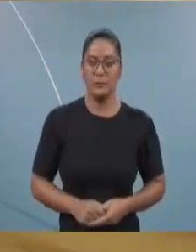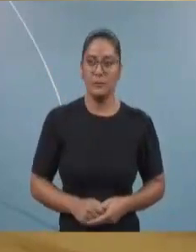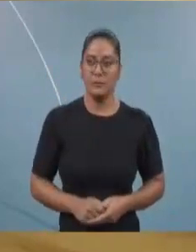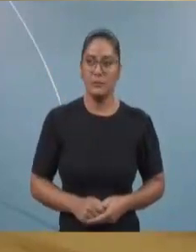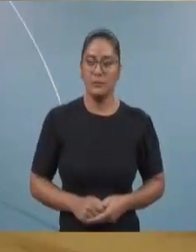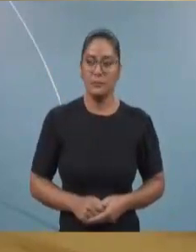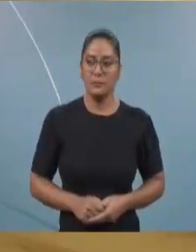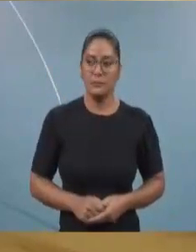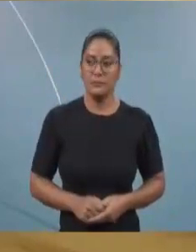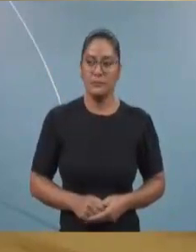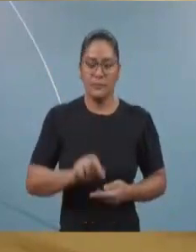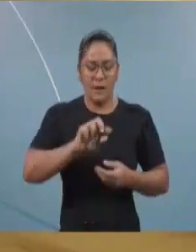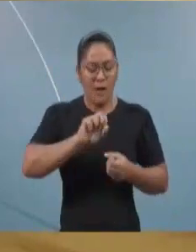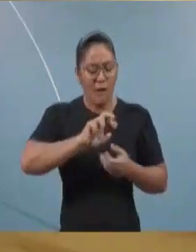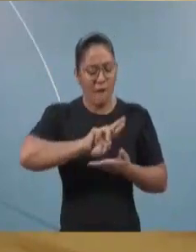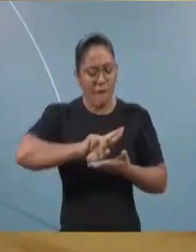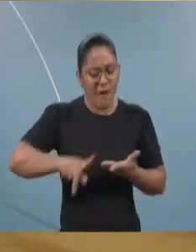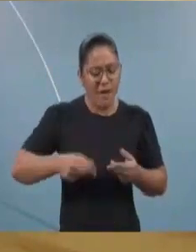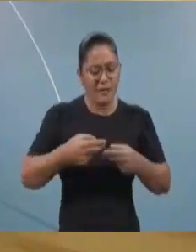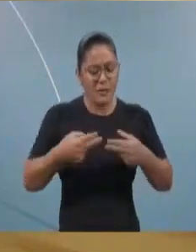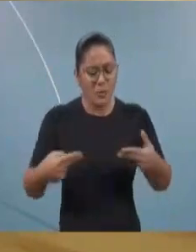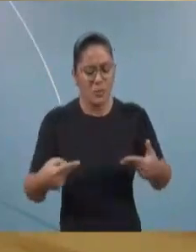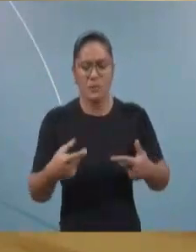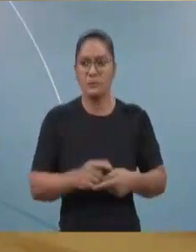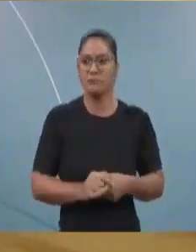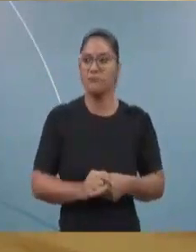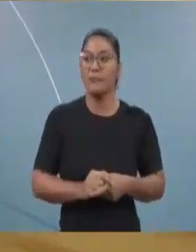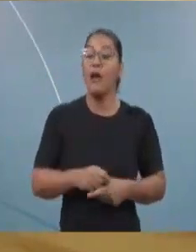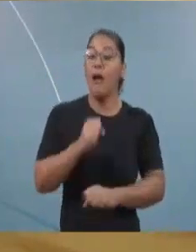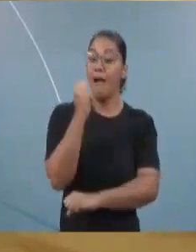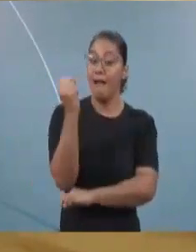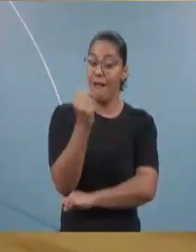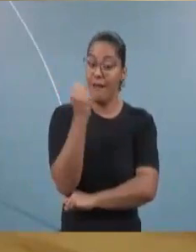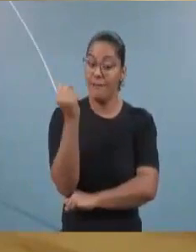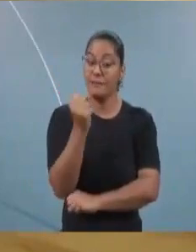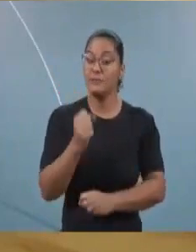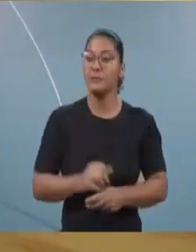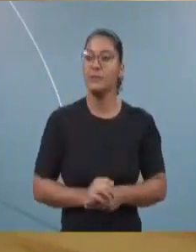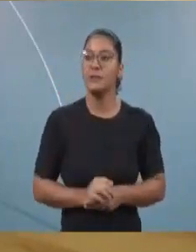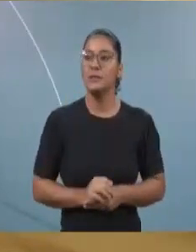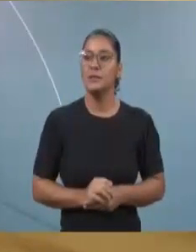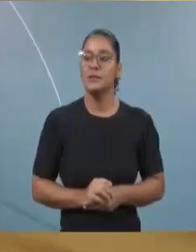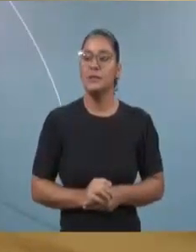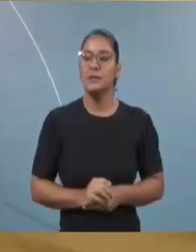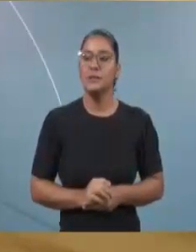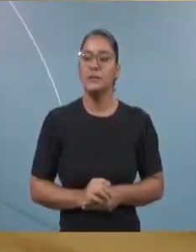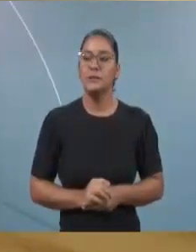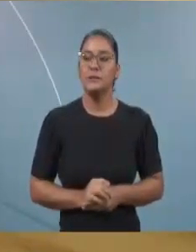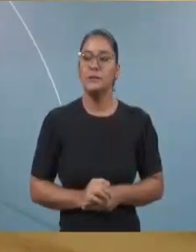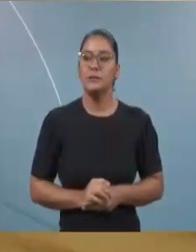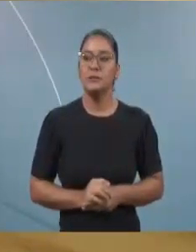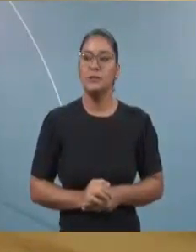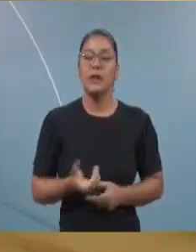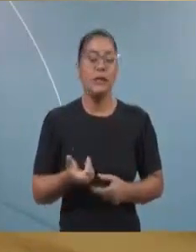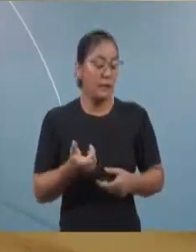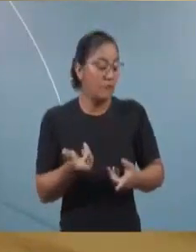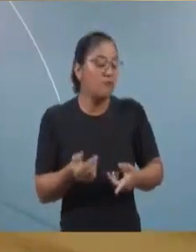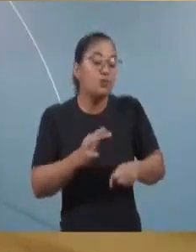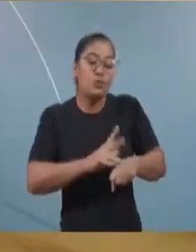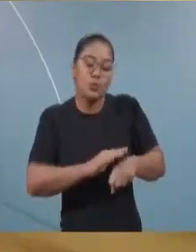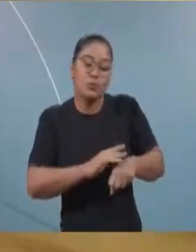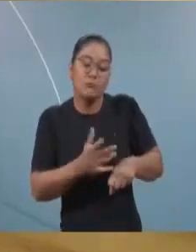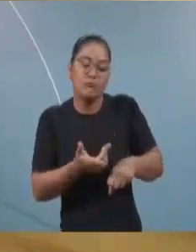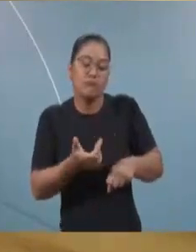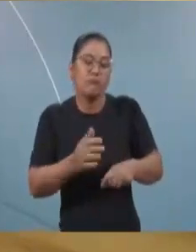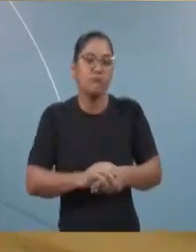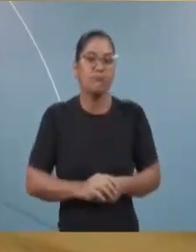tendo várias consequências Inclusive o agravamento de seus quadros de doença